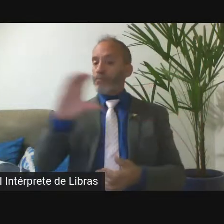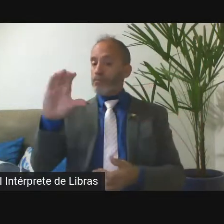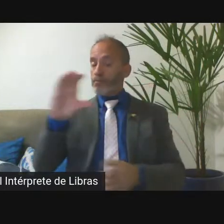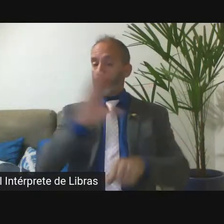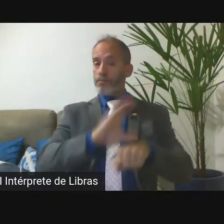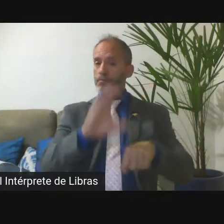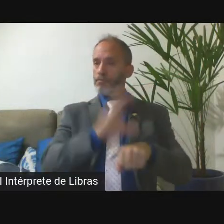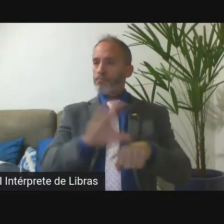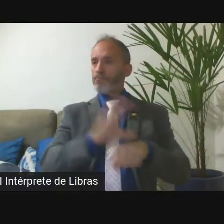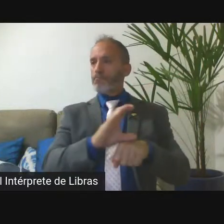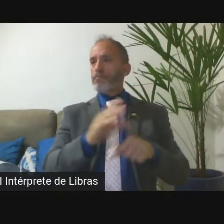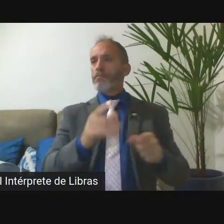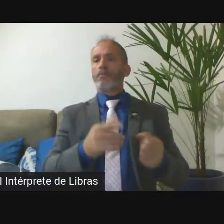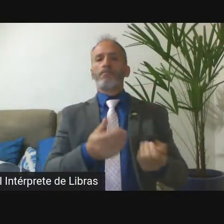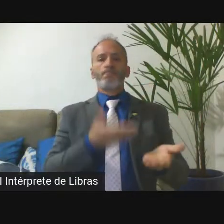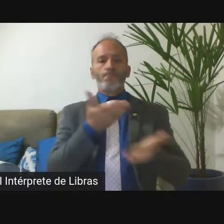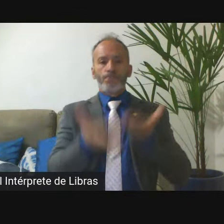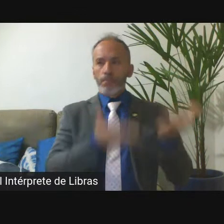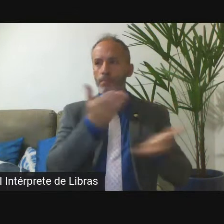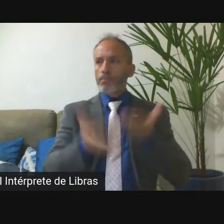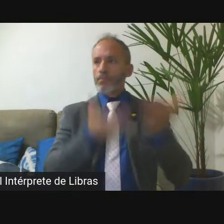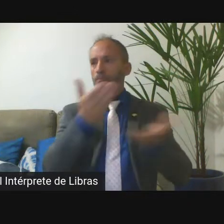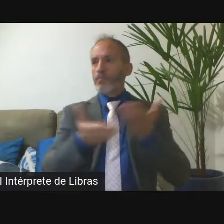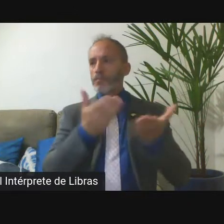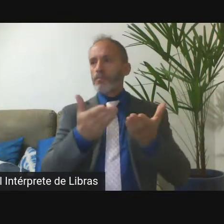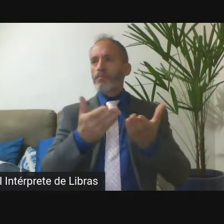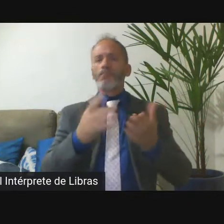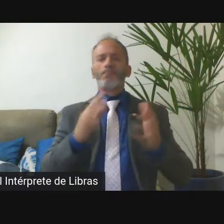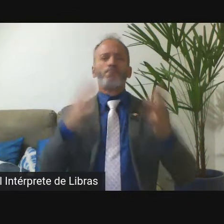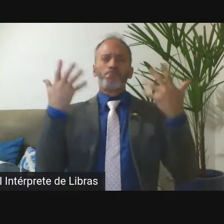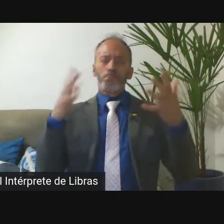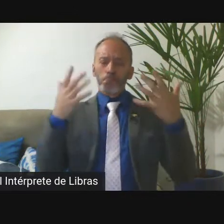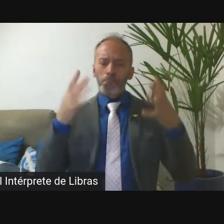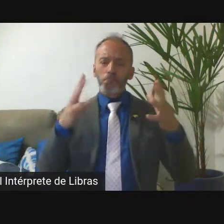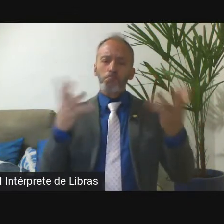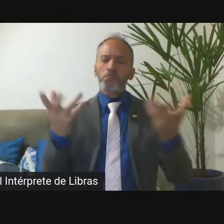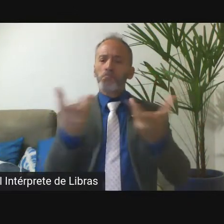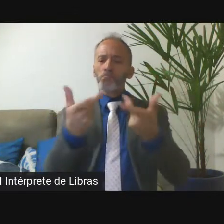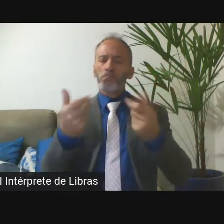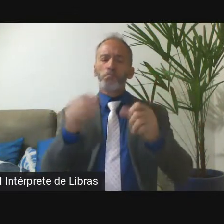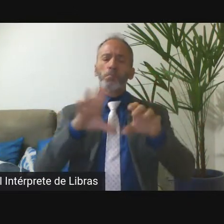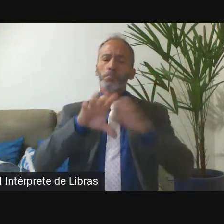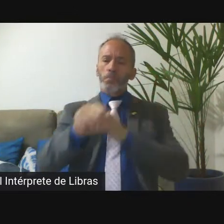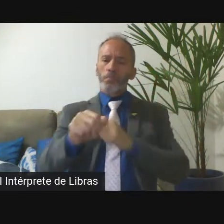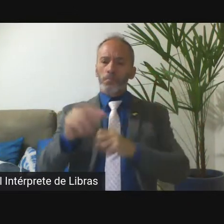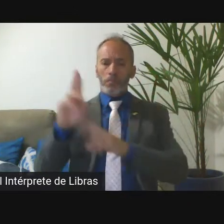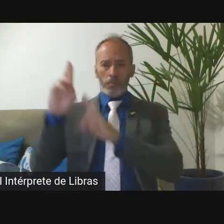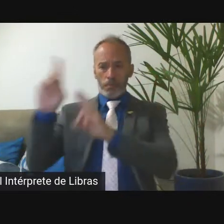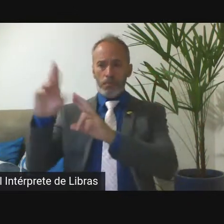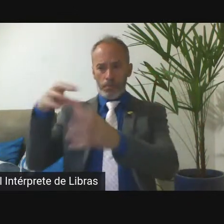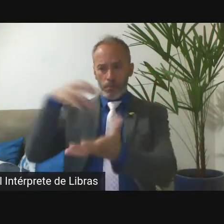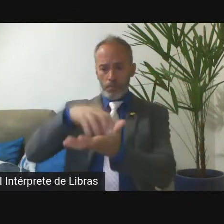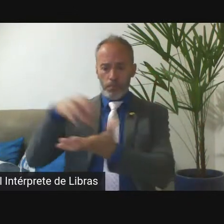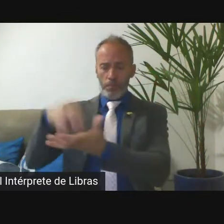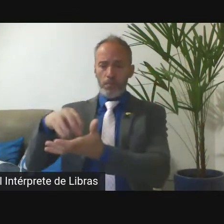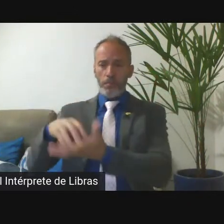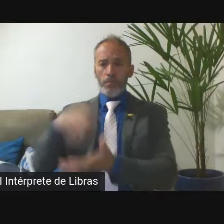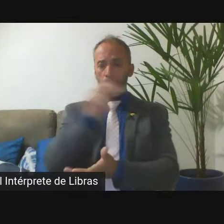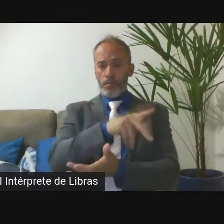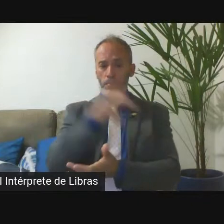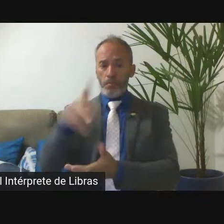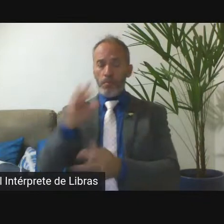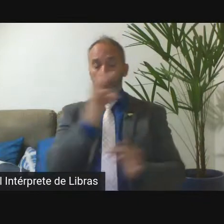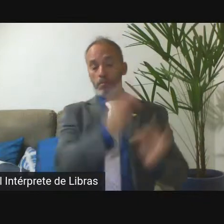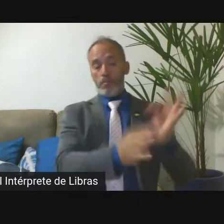dos cursos que zelaram para a excelência de suas formações, os chefes de departamentos, docentes,